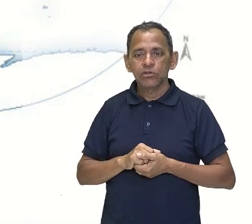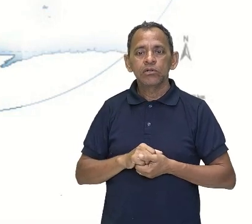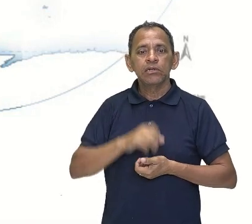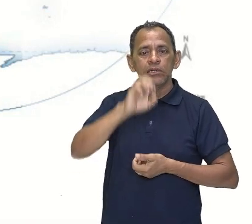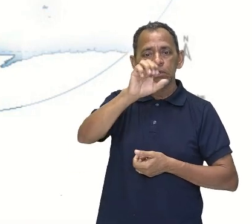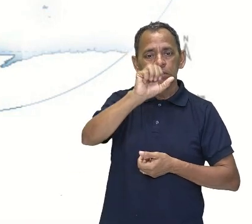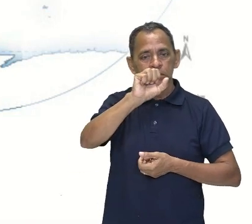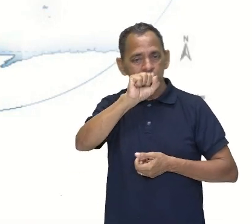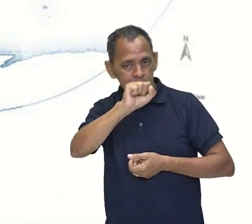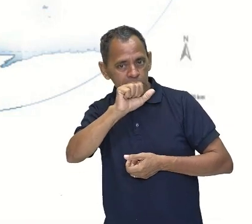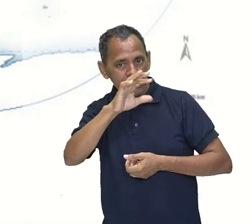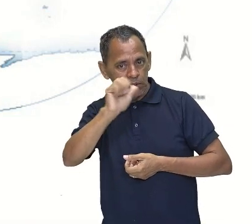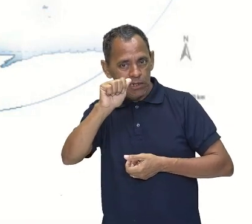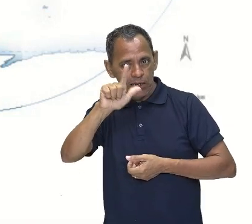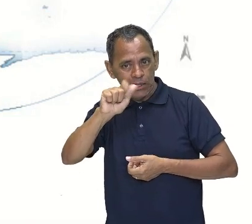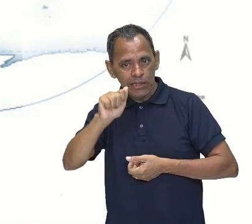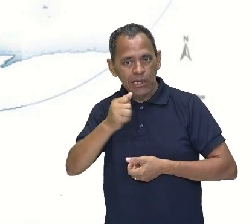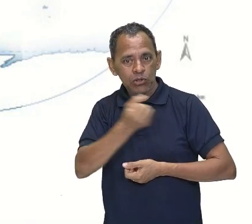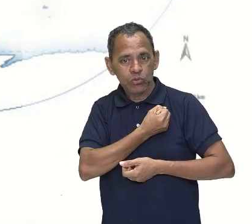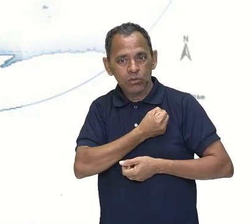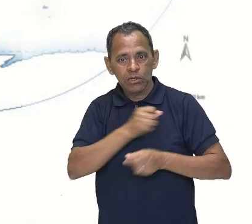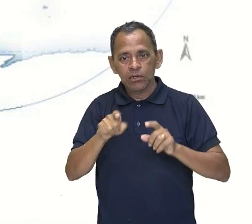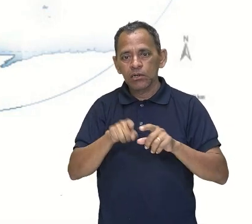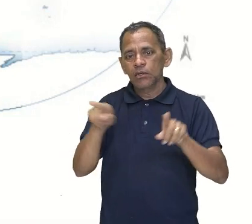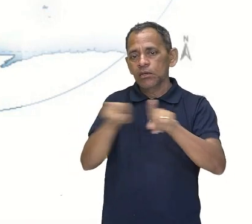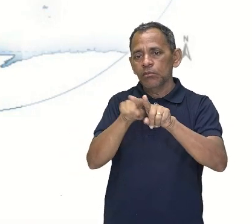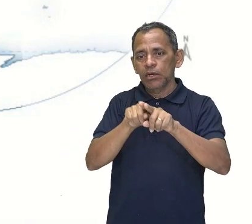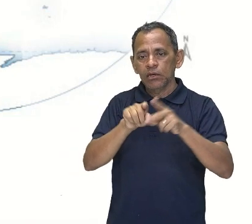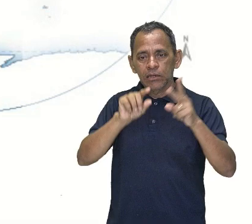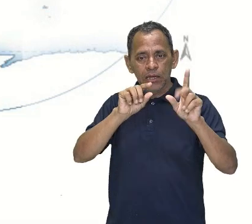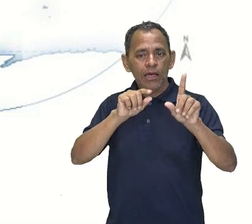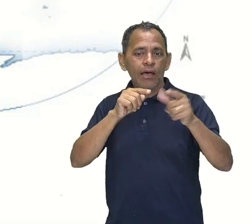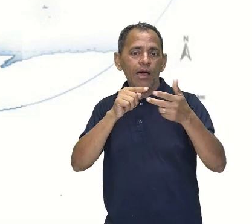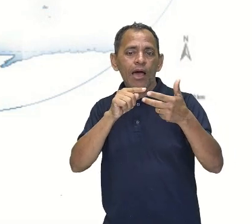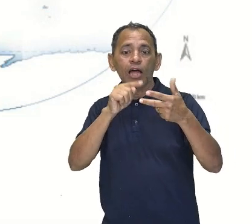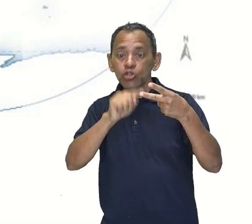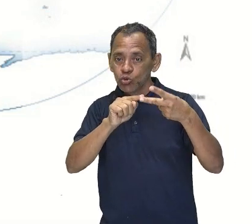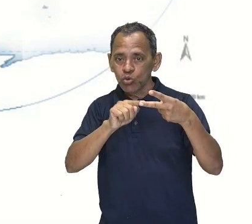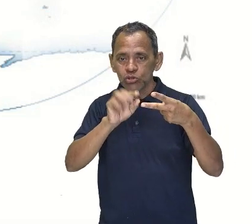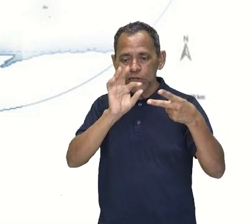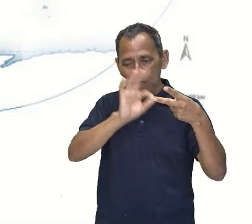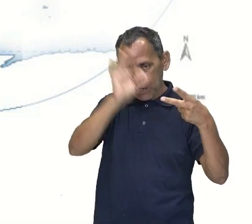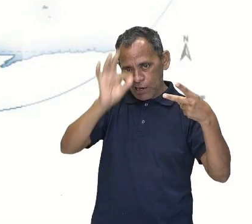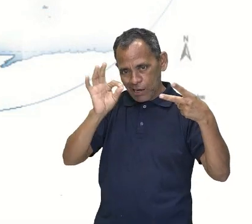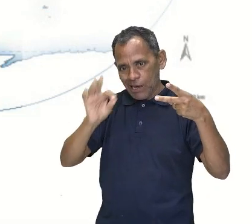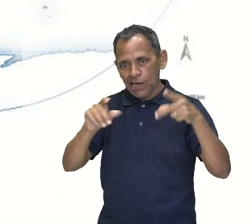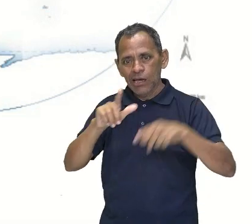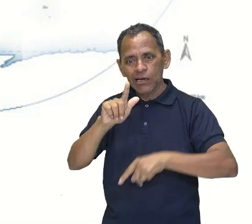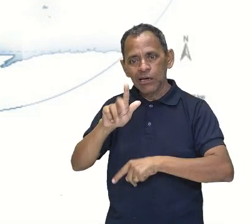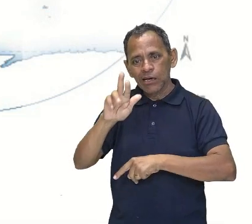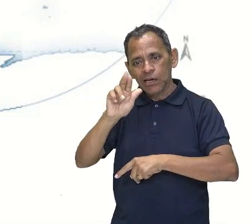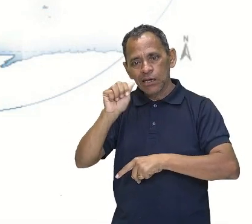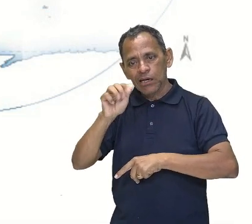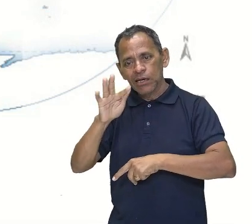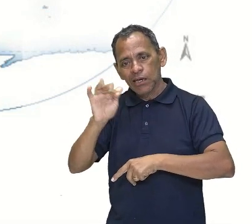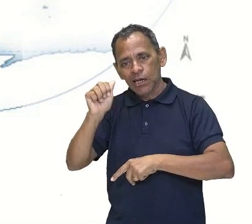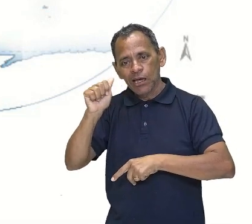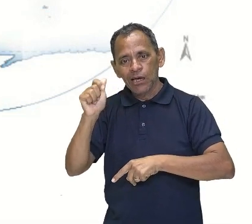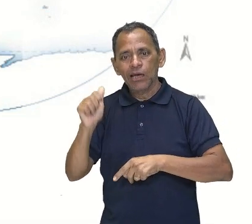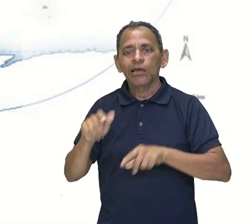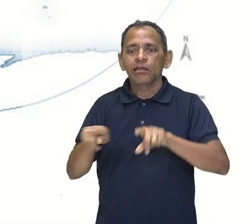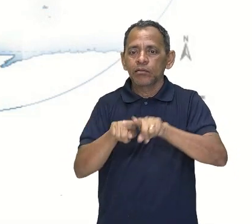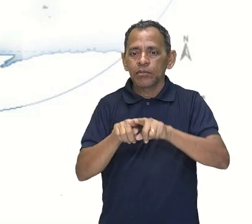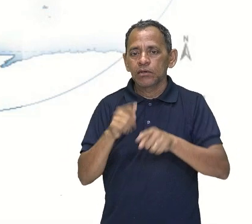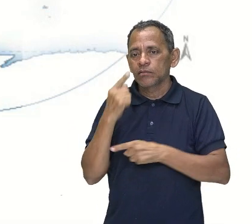numérica, tá bom? E a gente vai conhecer a escala gráfica porque ela está presente aqui no nosso mapa modelo. Acompanhe aqui comigo, olha. Então, no nosso